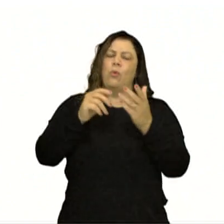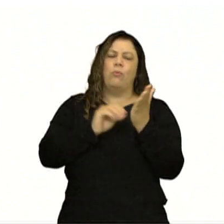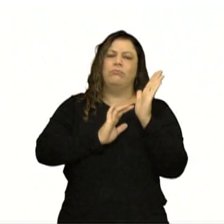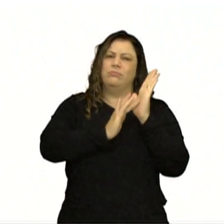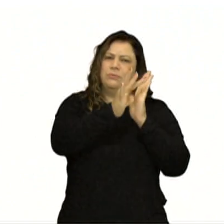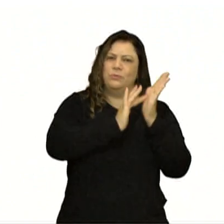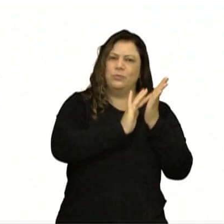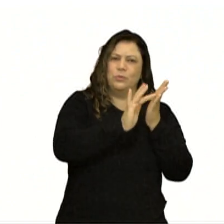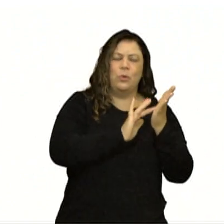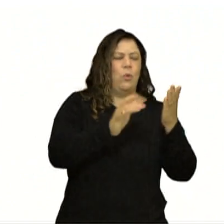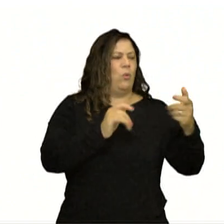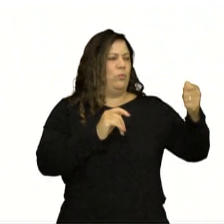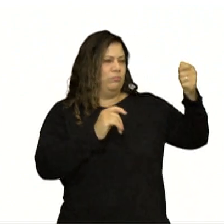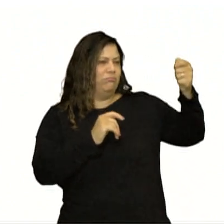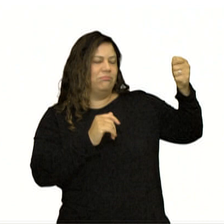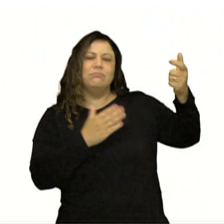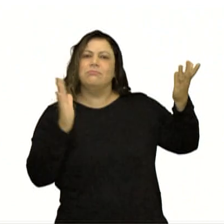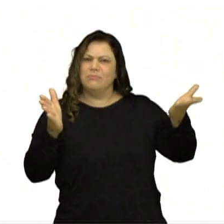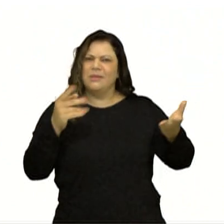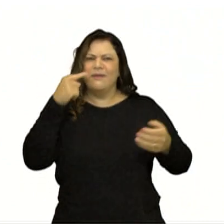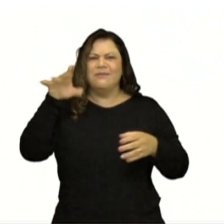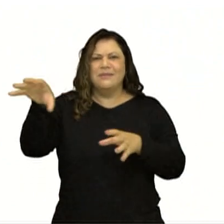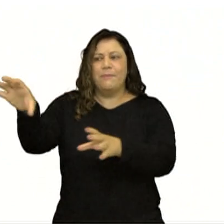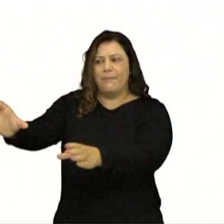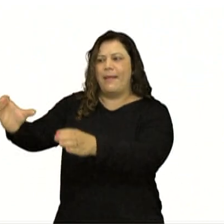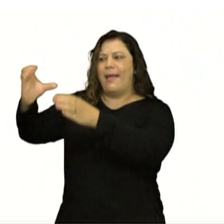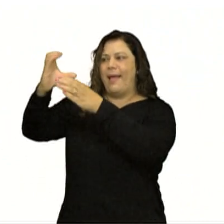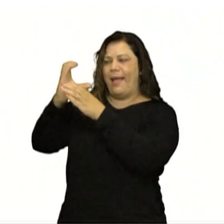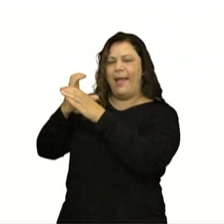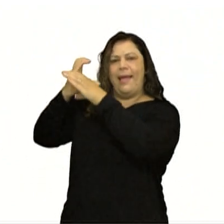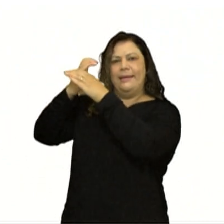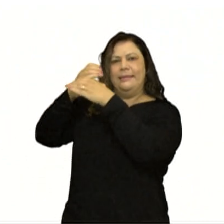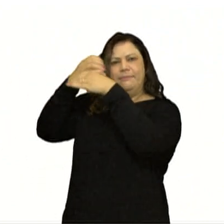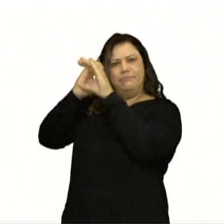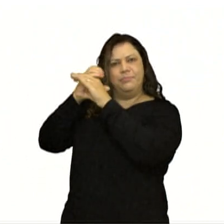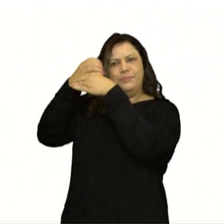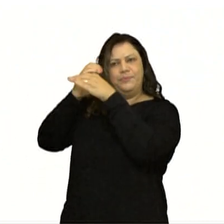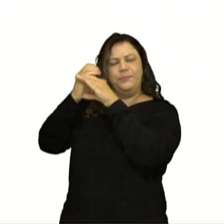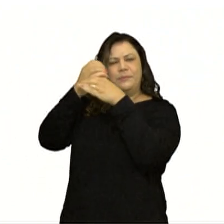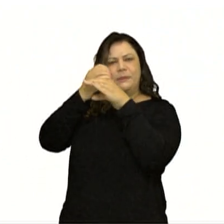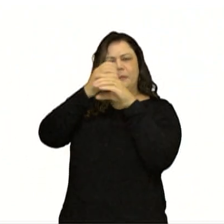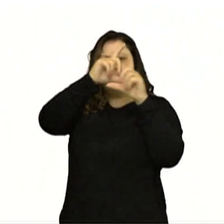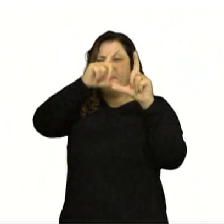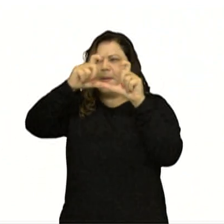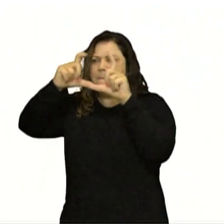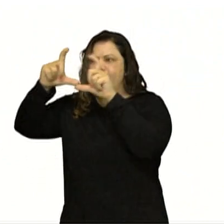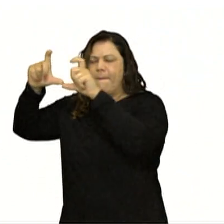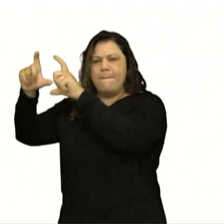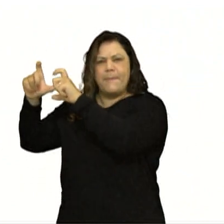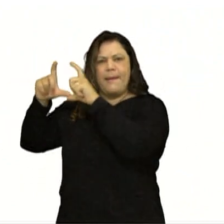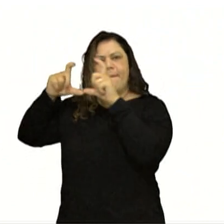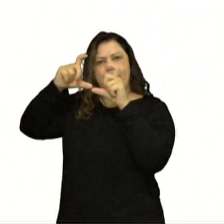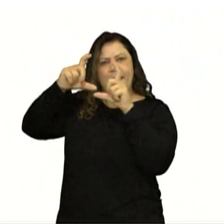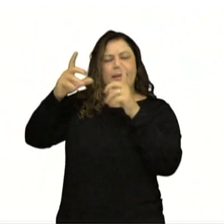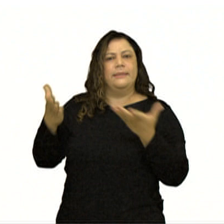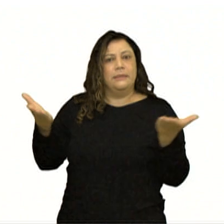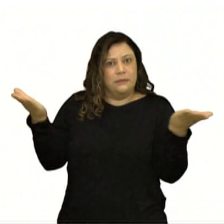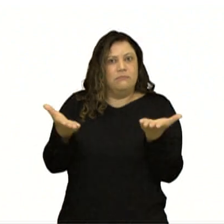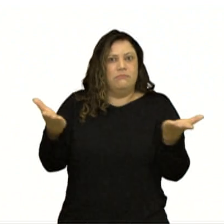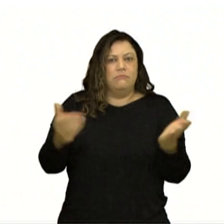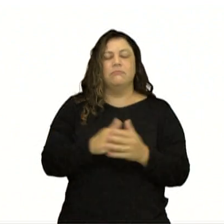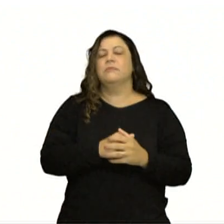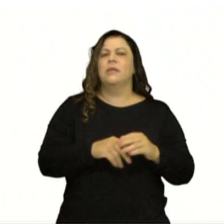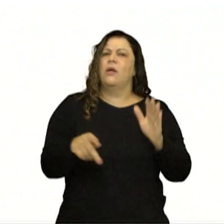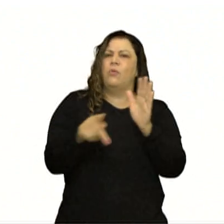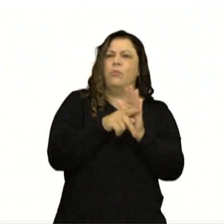Mas você já pegou uma câmera fotográfica? Já saiu fotografando por aí? Claro que você está na era